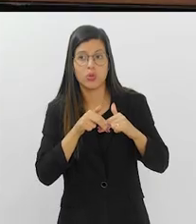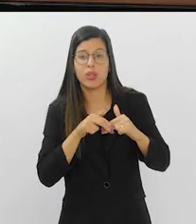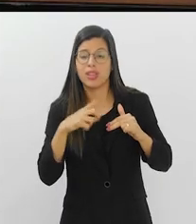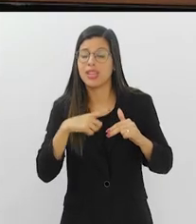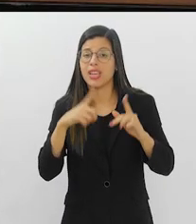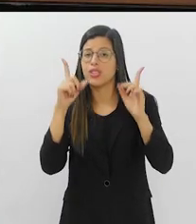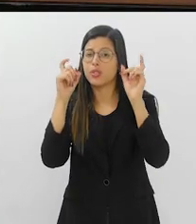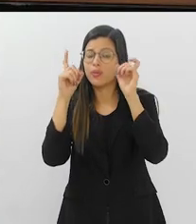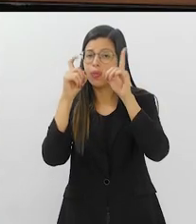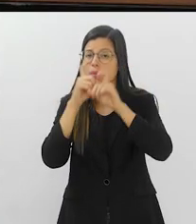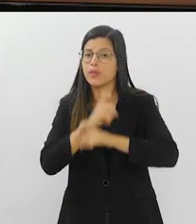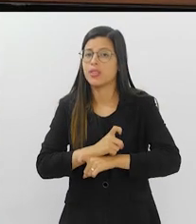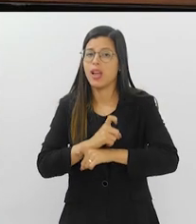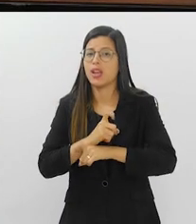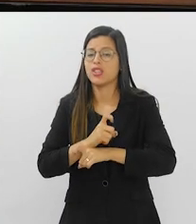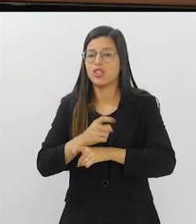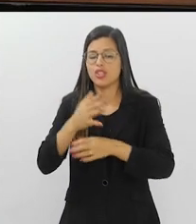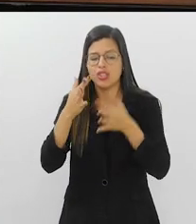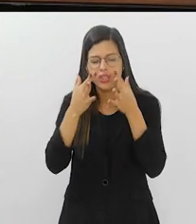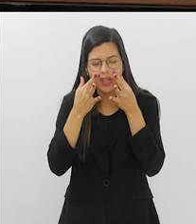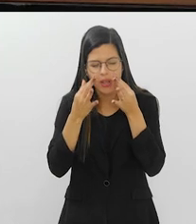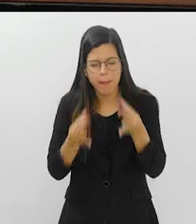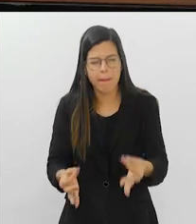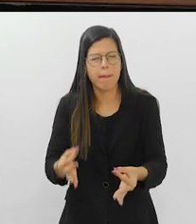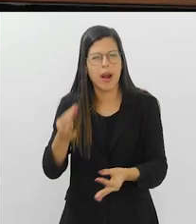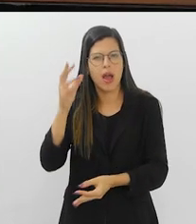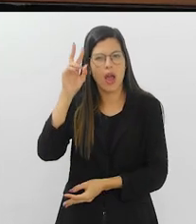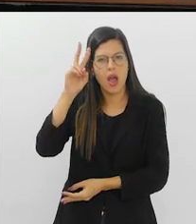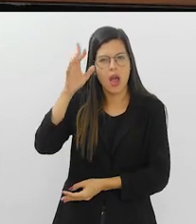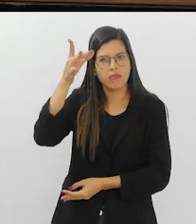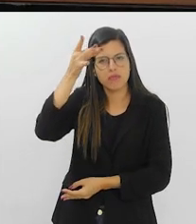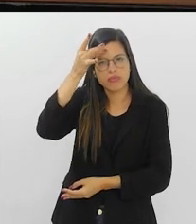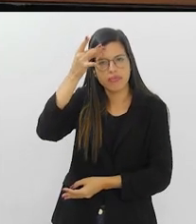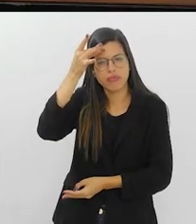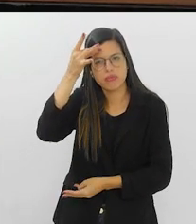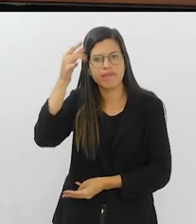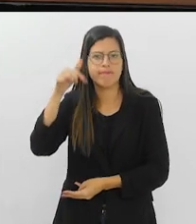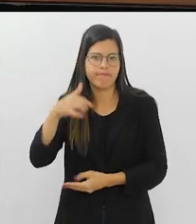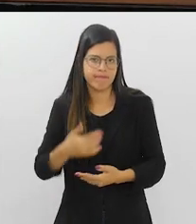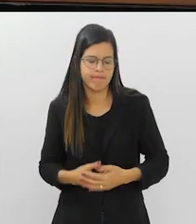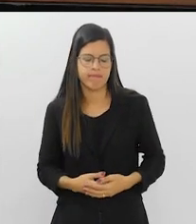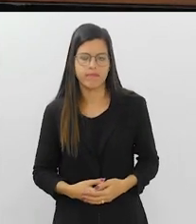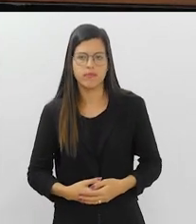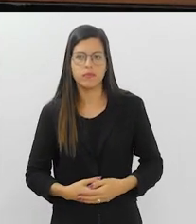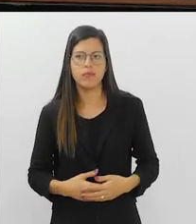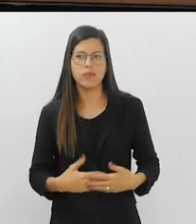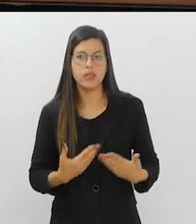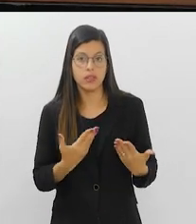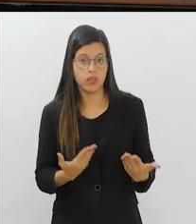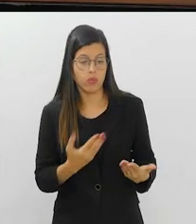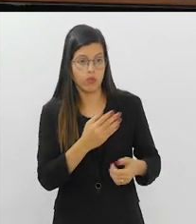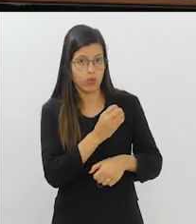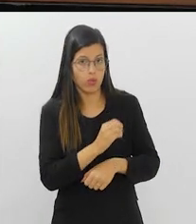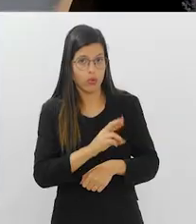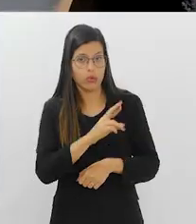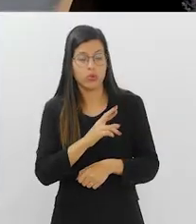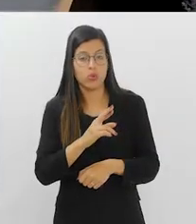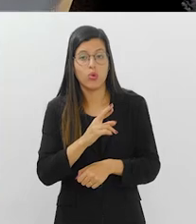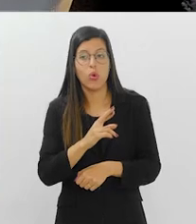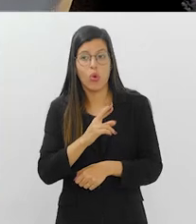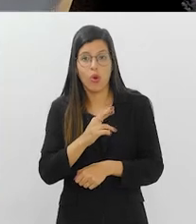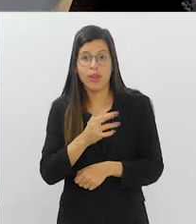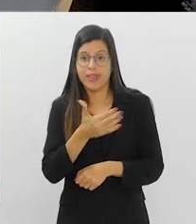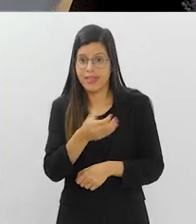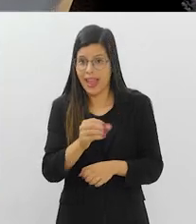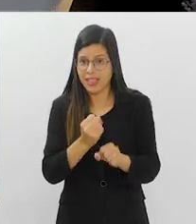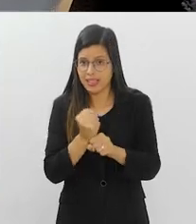elas vêm justamente por dificuldades ligadas à concentração, à memorização e os fenômenos ligados a isso. Dr. Leonardo, em uma